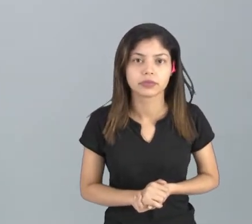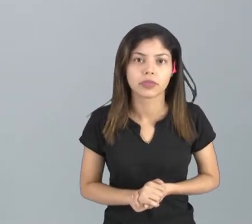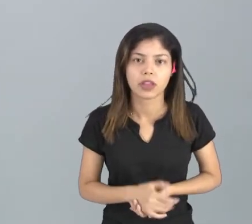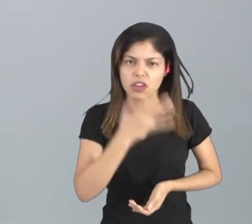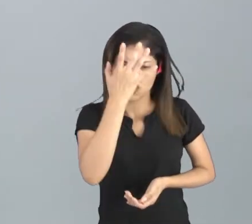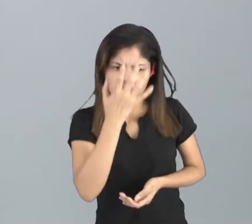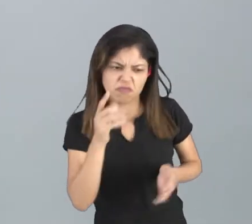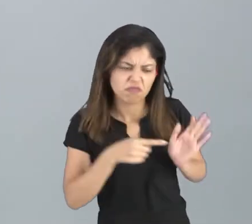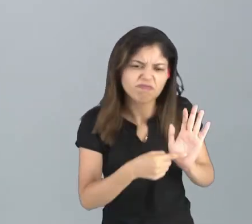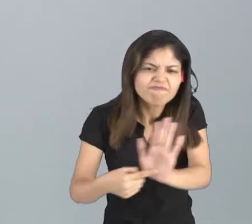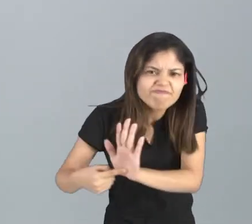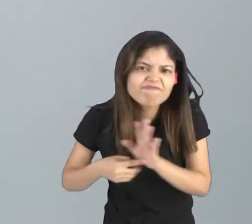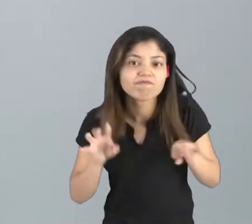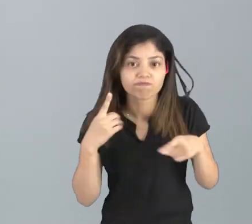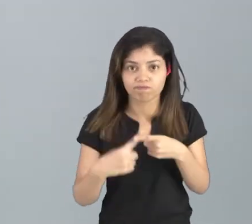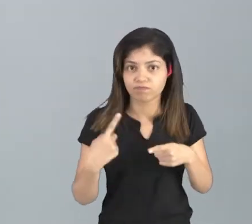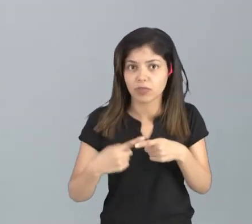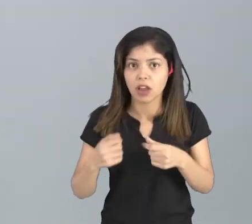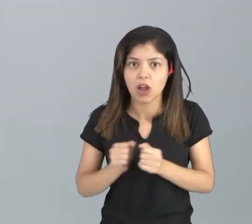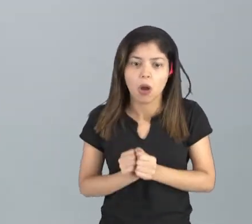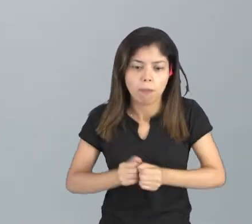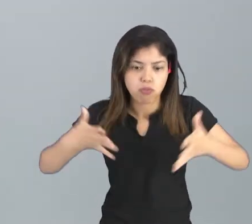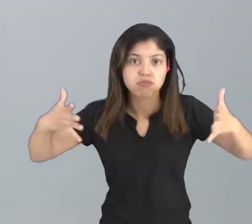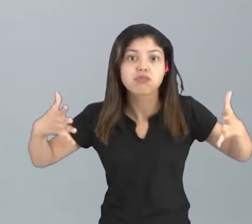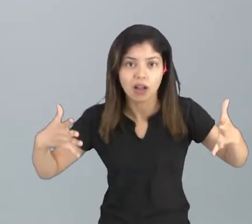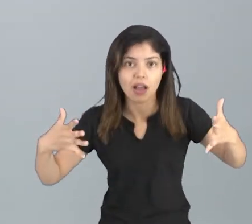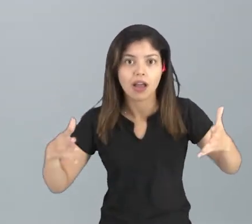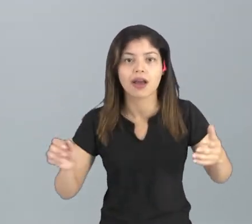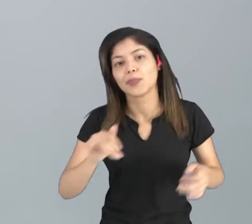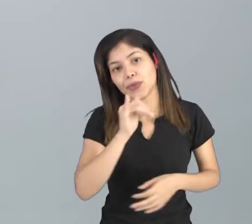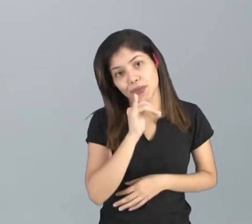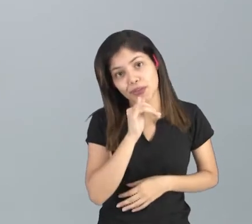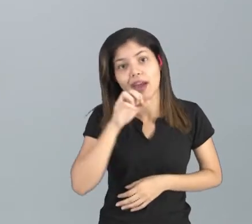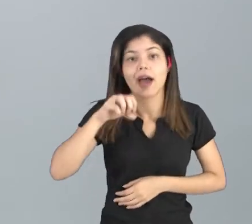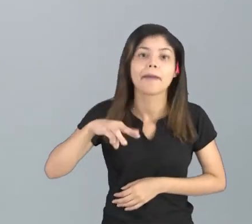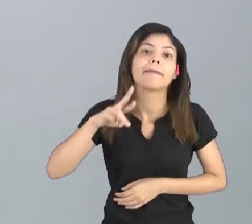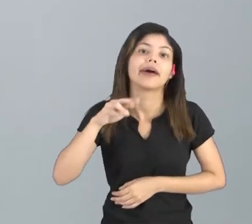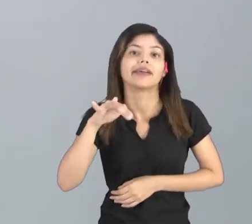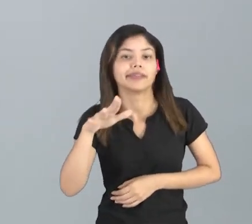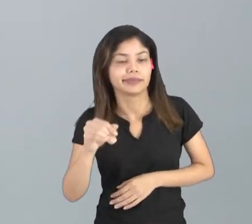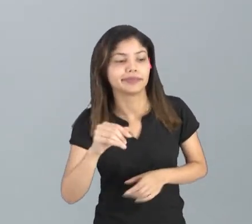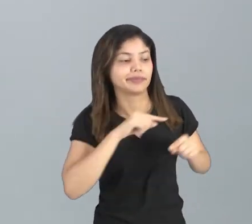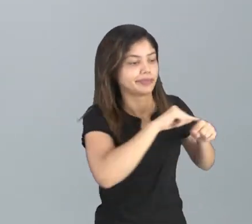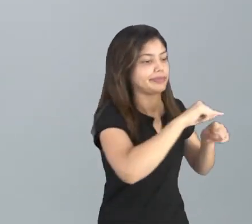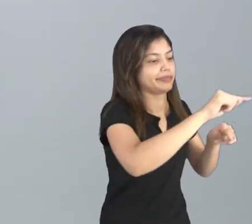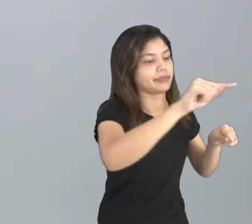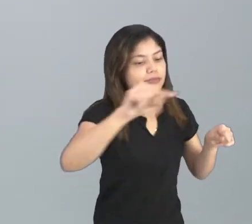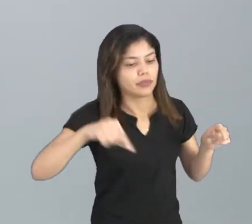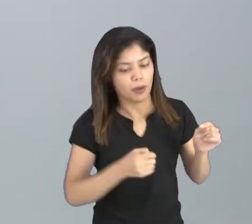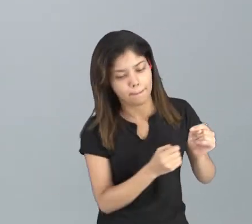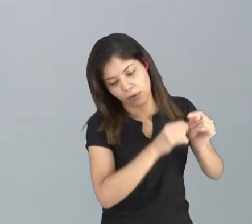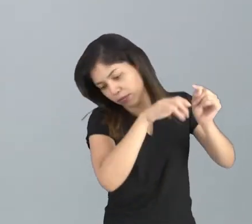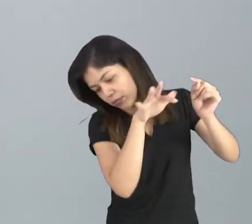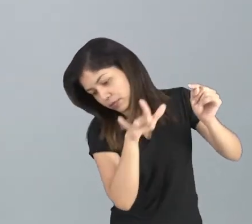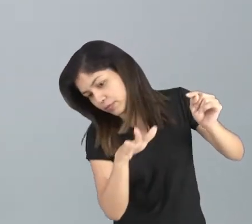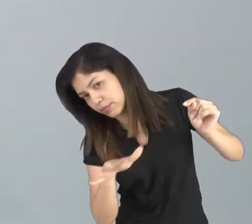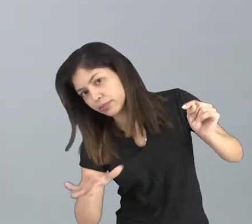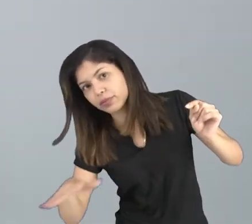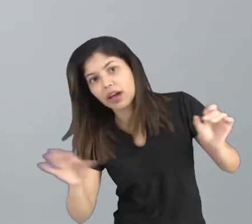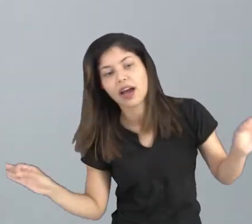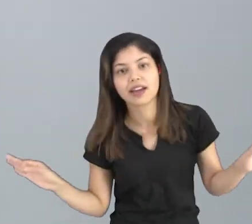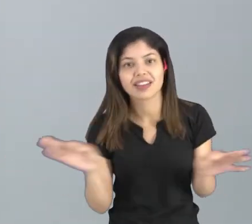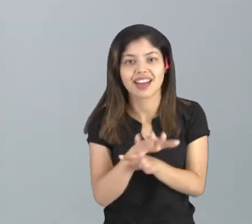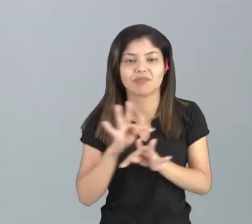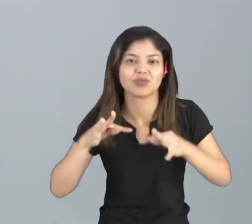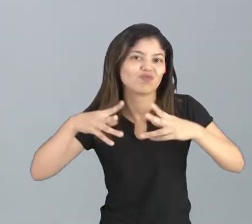problemas sérios para a comunidade, porque quando estoura uma barragem dessa, como aconteceu em Mariana, vocês já sabem o resultado disso.